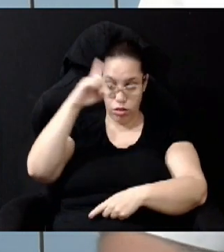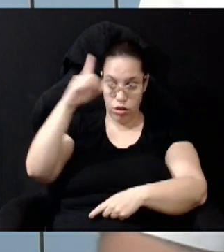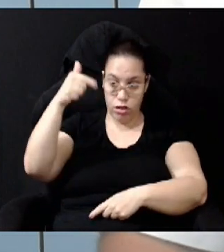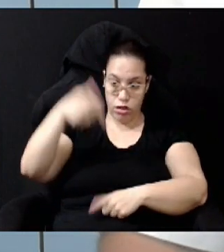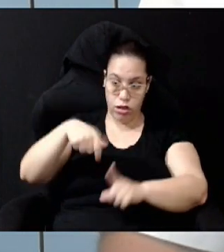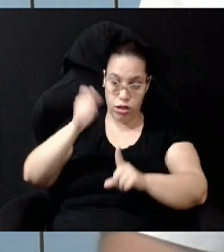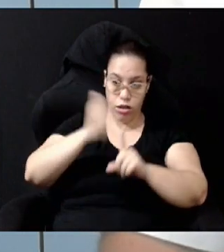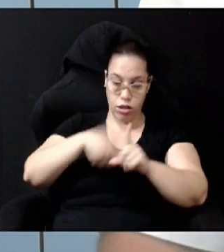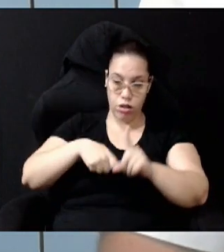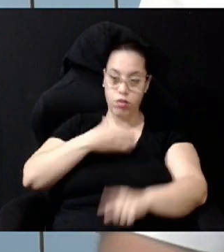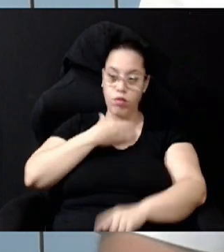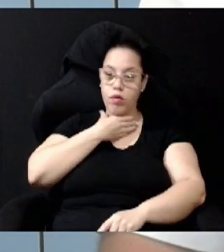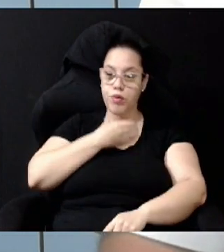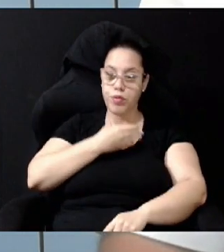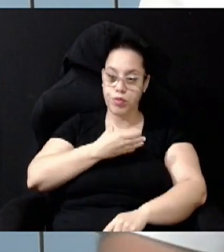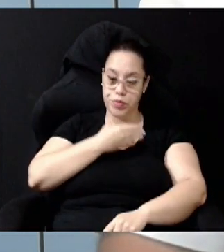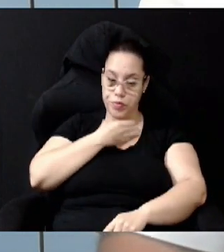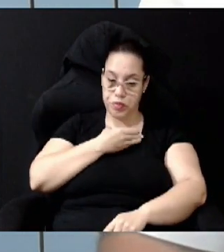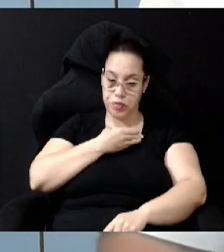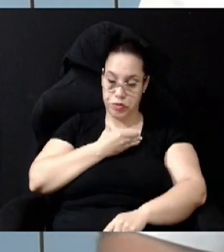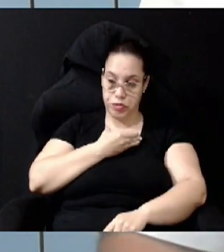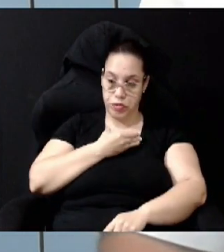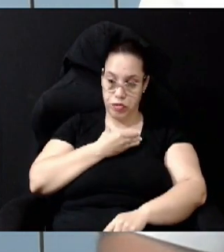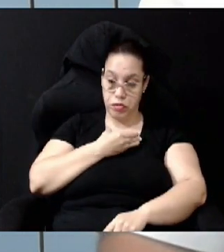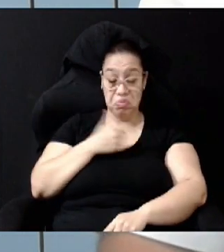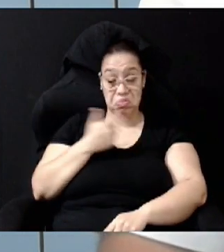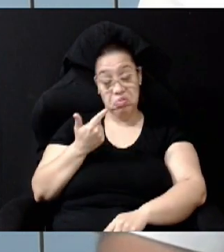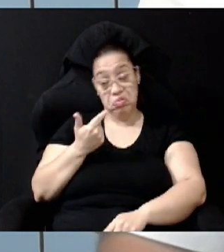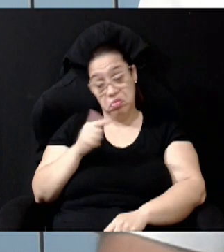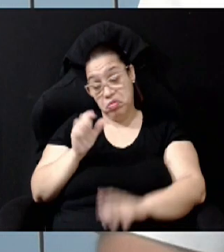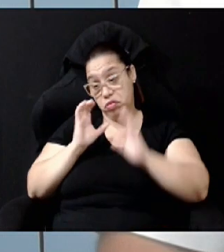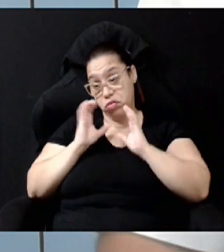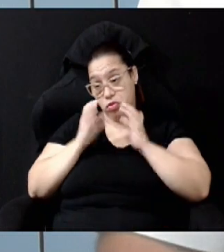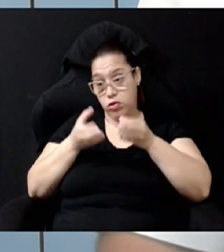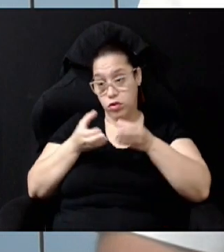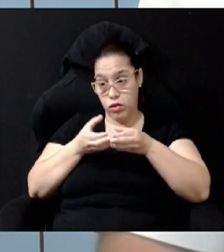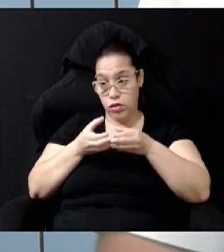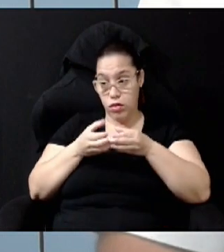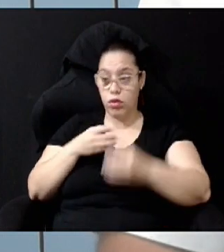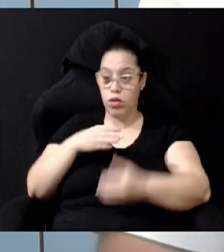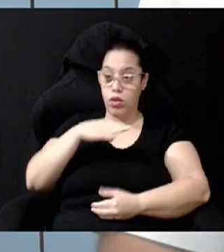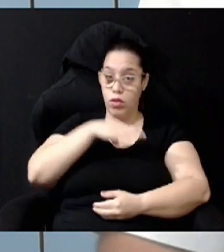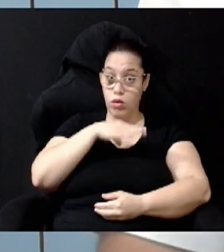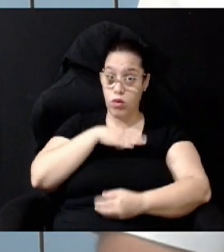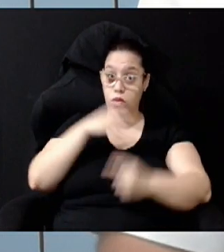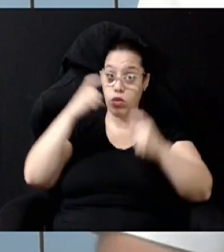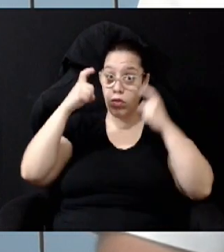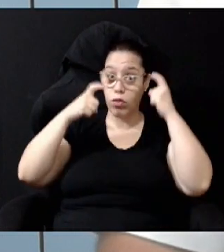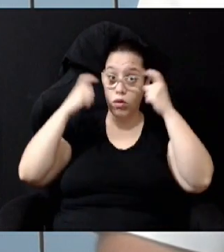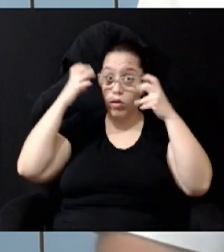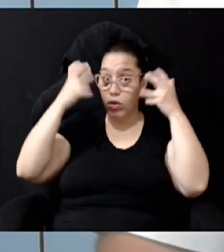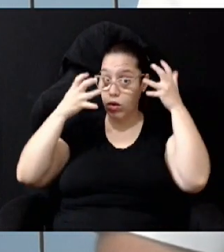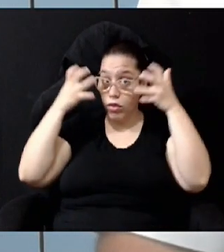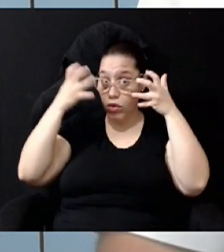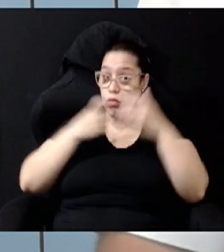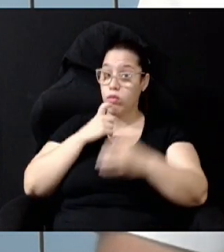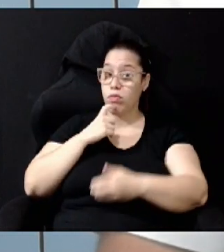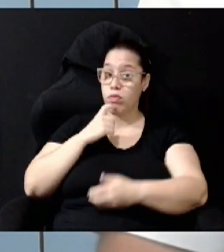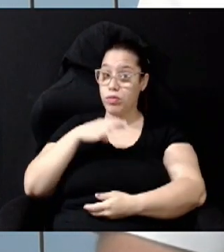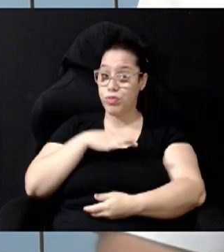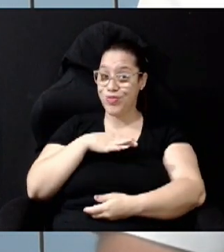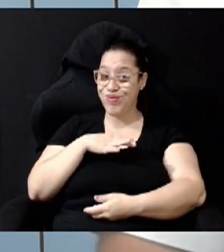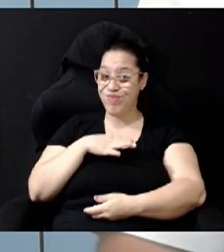não haveria a conferência municipal, a preocupação era de que Campinas ficasse